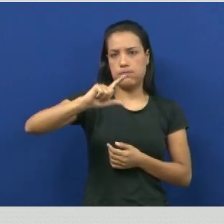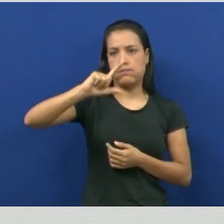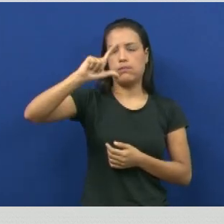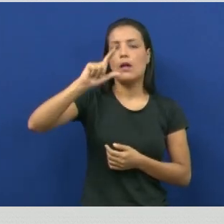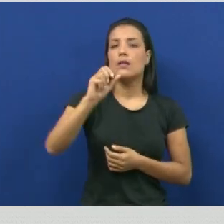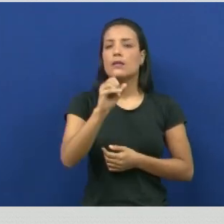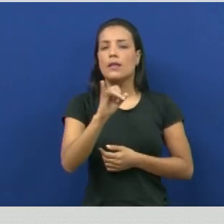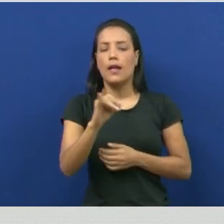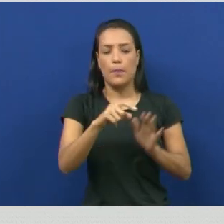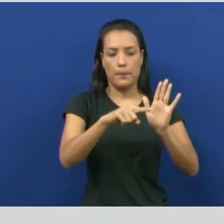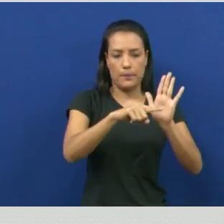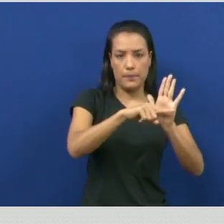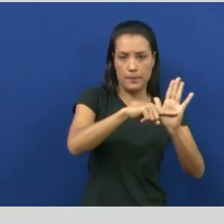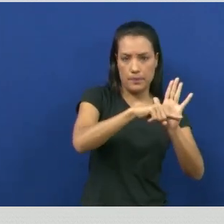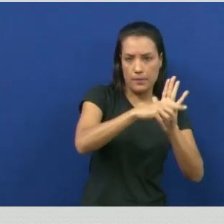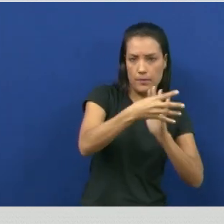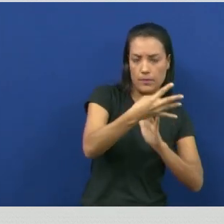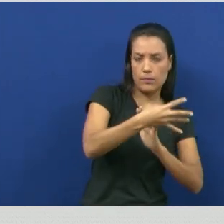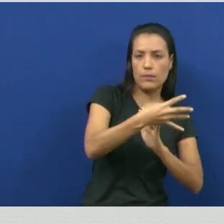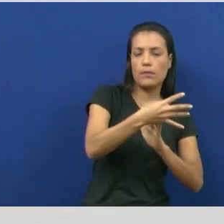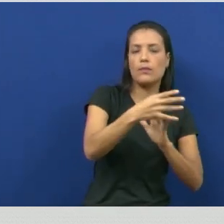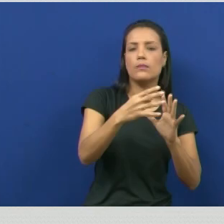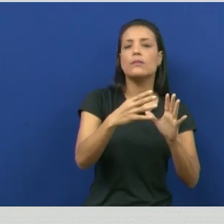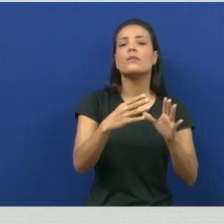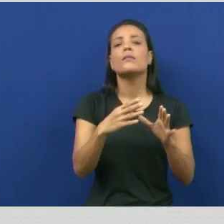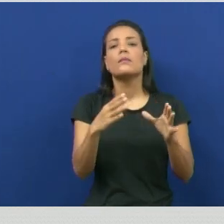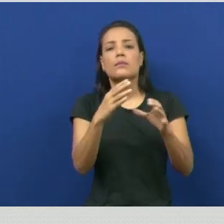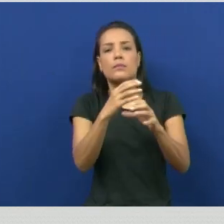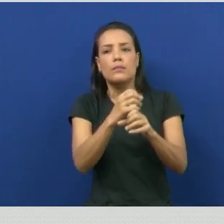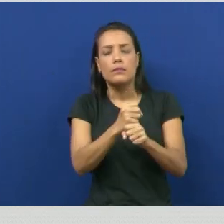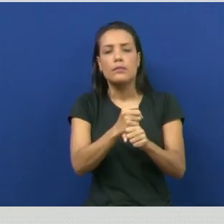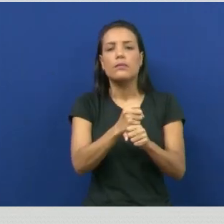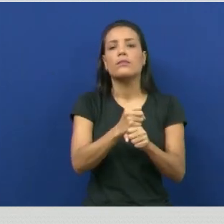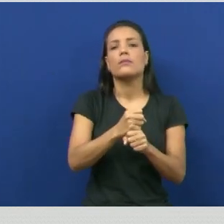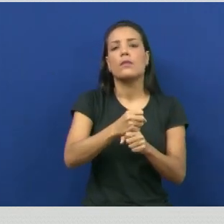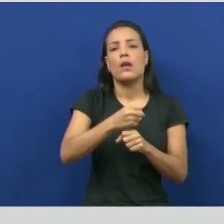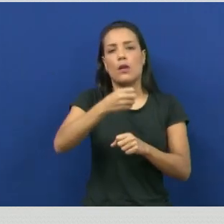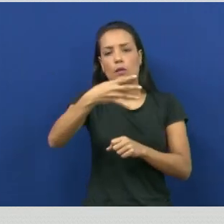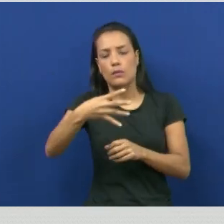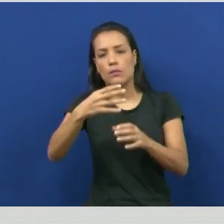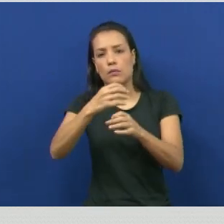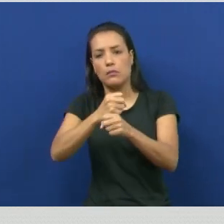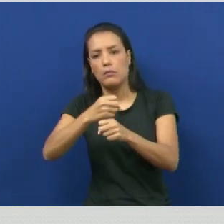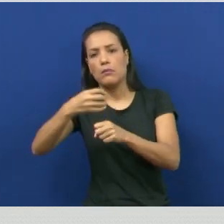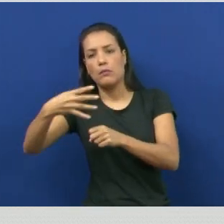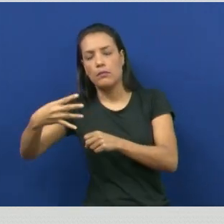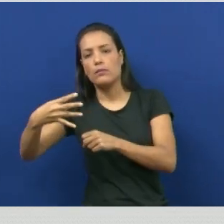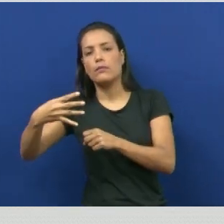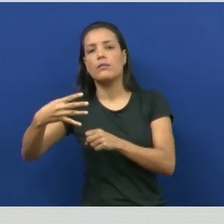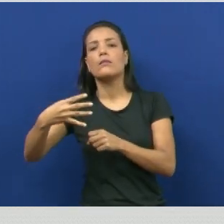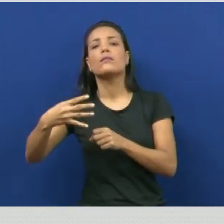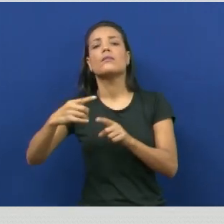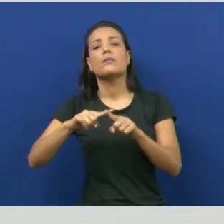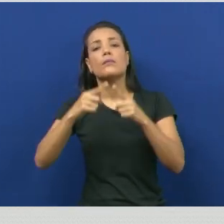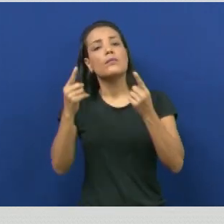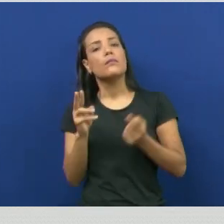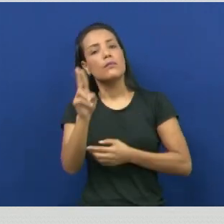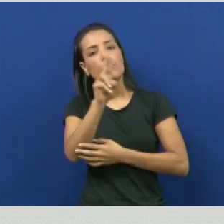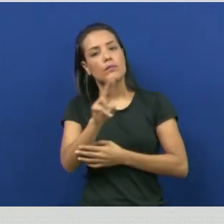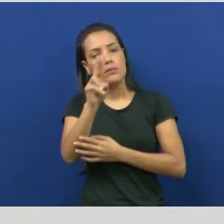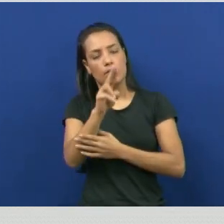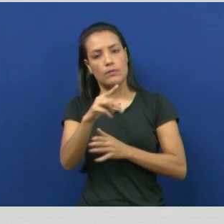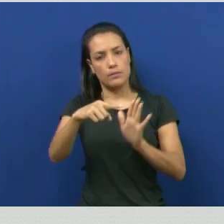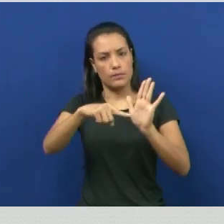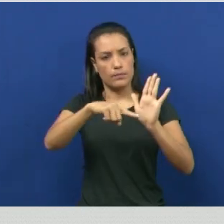menos 4 e vou somar mais uma dívida de 4, mais uma dívida de 4 e eu represento essa dívida com um menos,